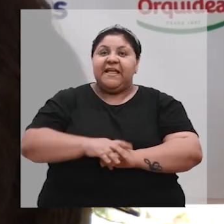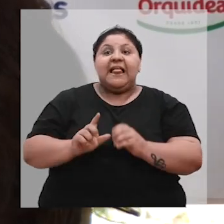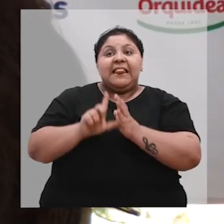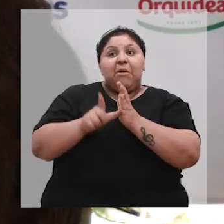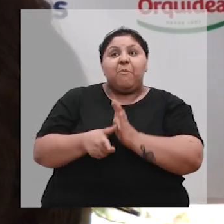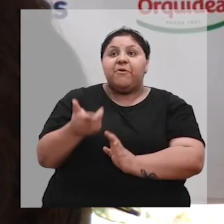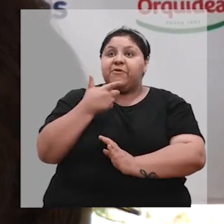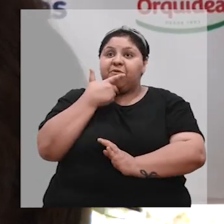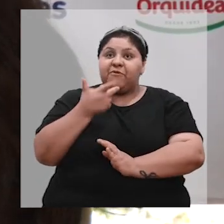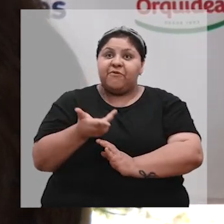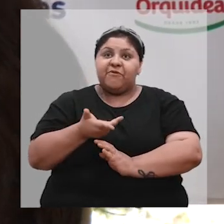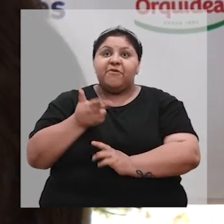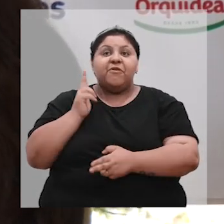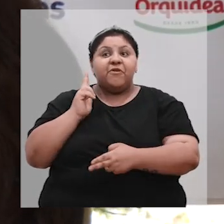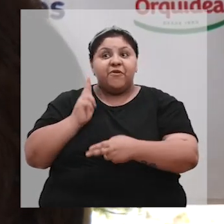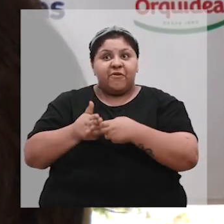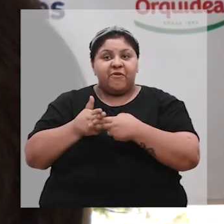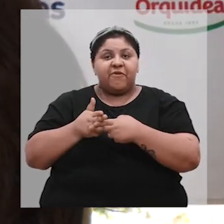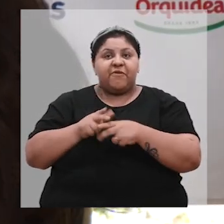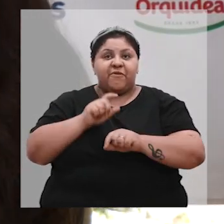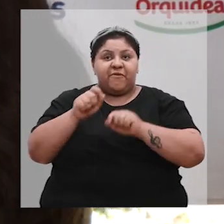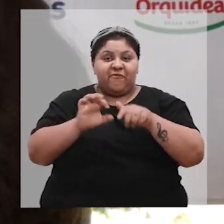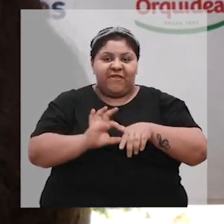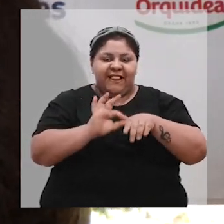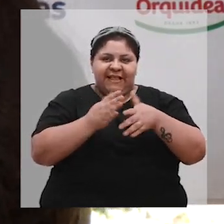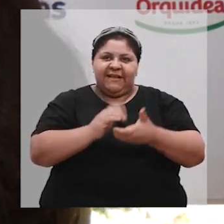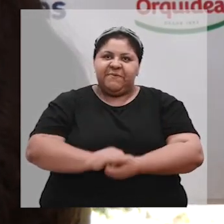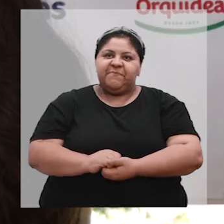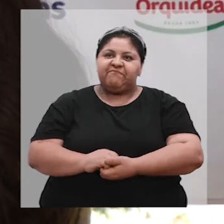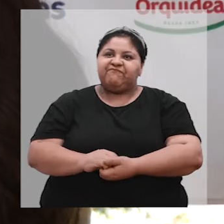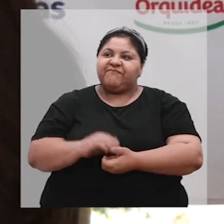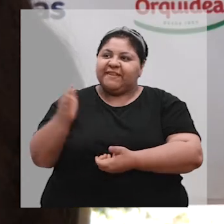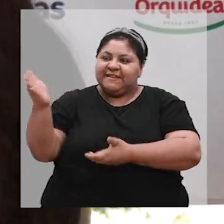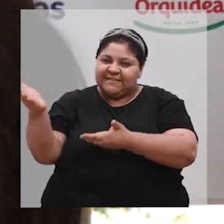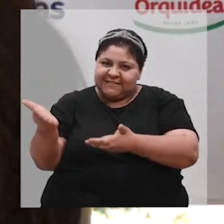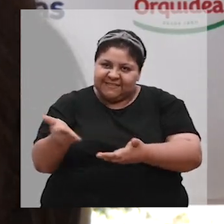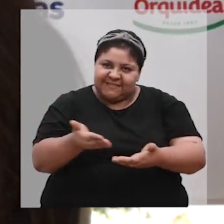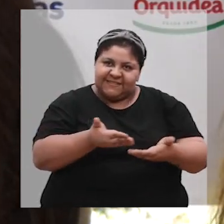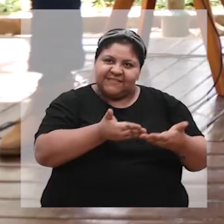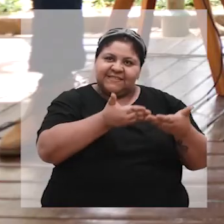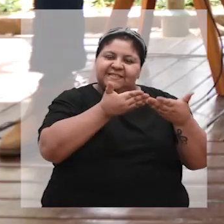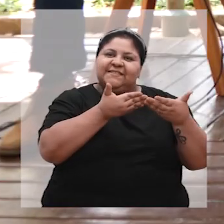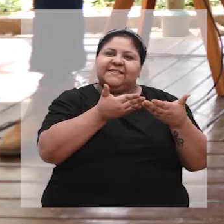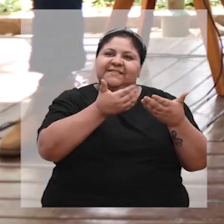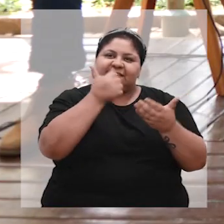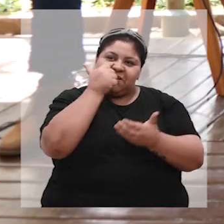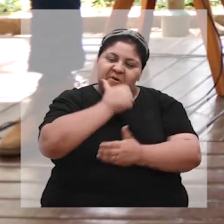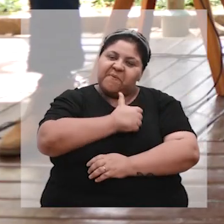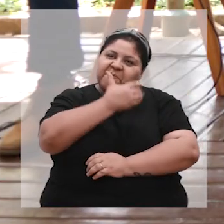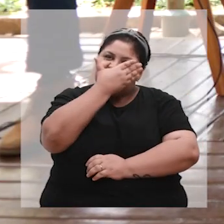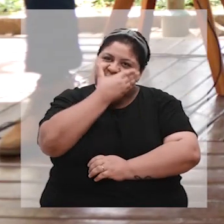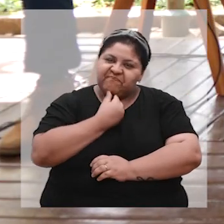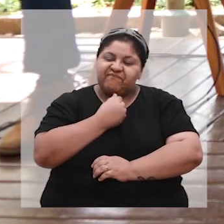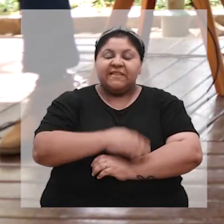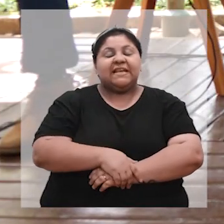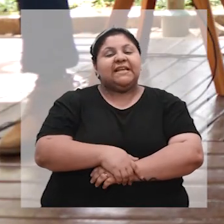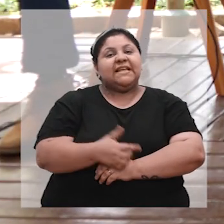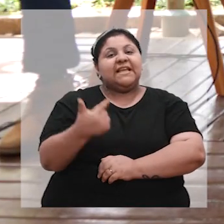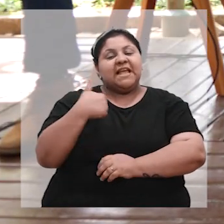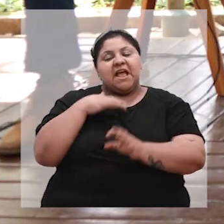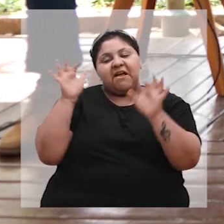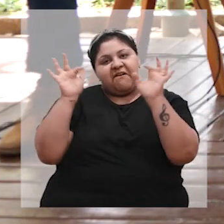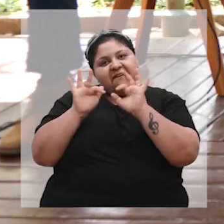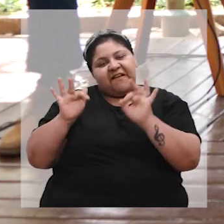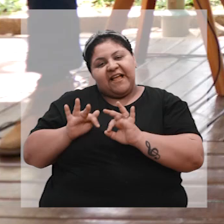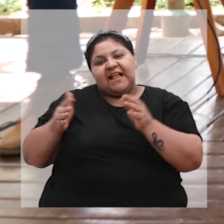vai falar da edição, então, em que ela foi patrona. Sejam bem-vindos, bem-vindas. E eu me alegro